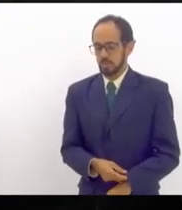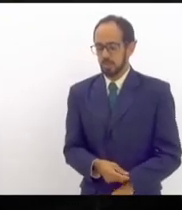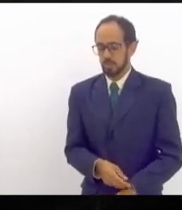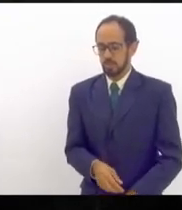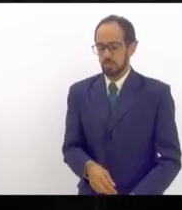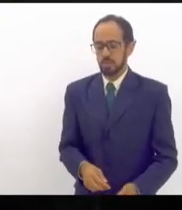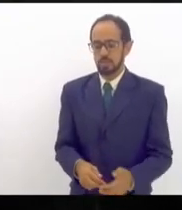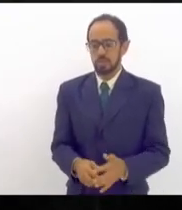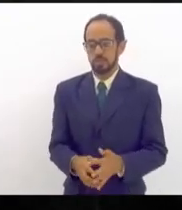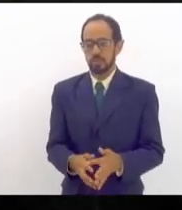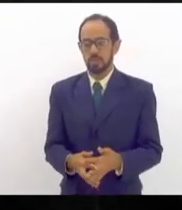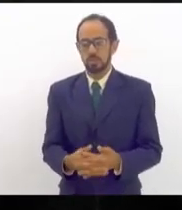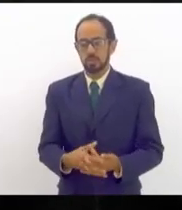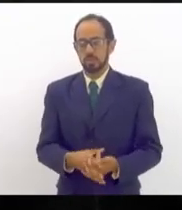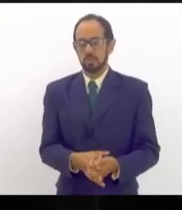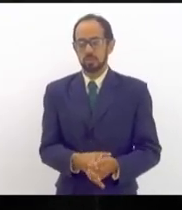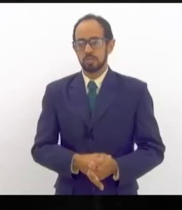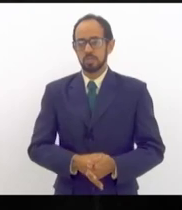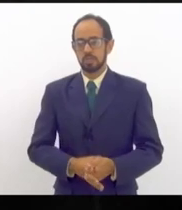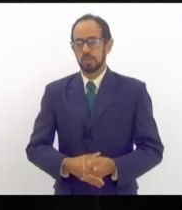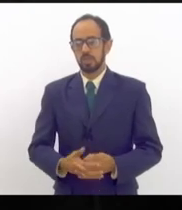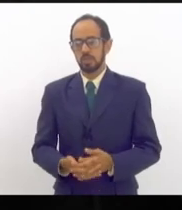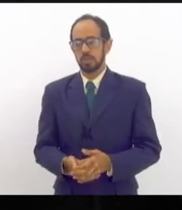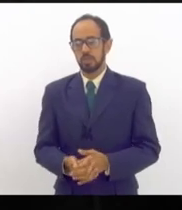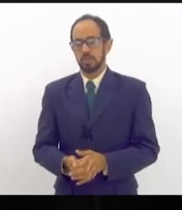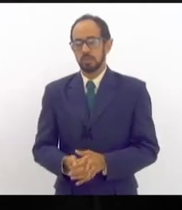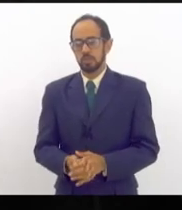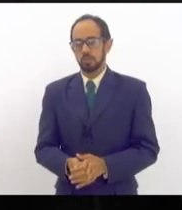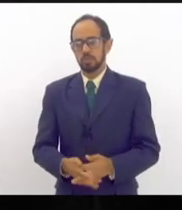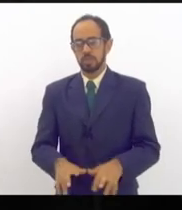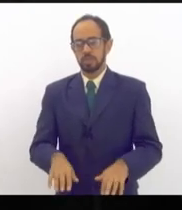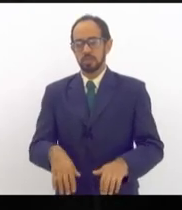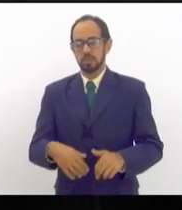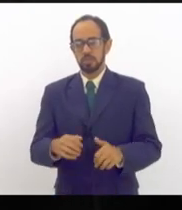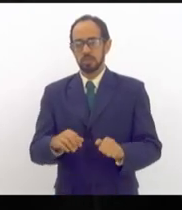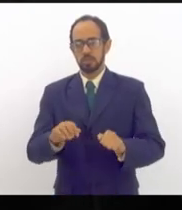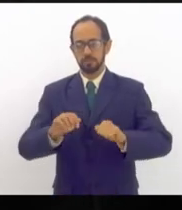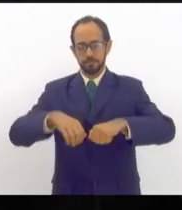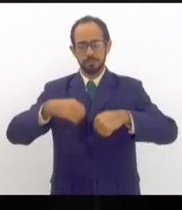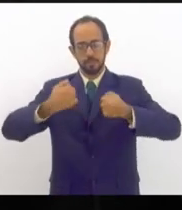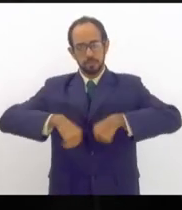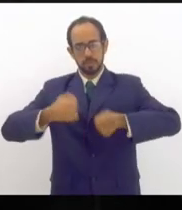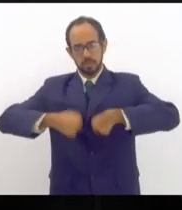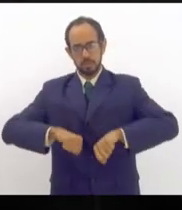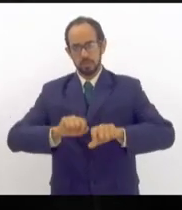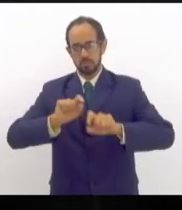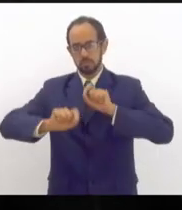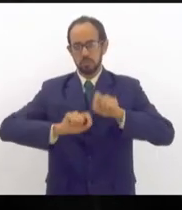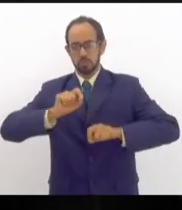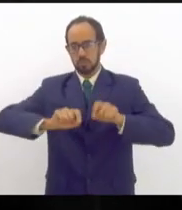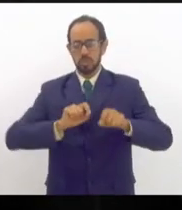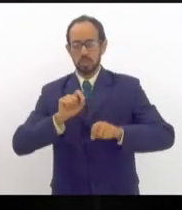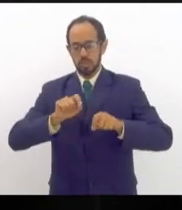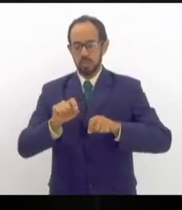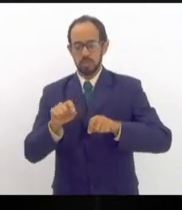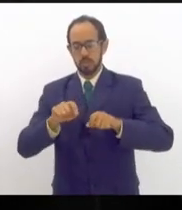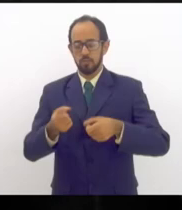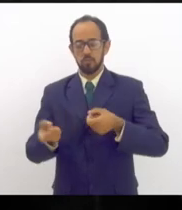e para fazer a análise dessas questões é preciso a gente voltar